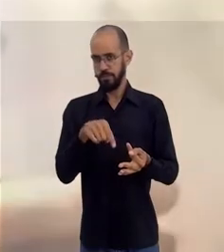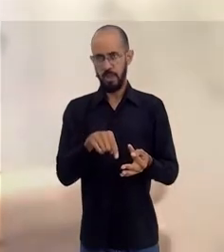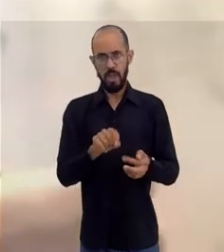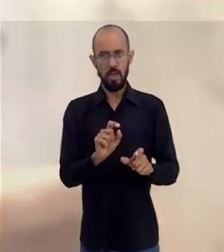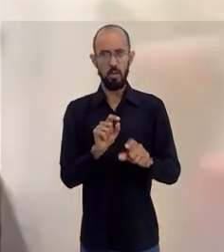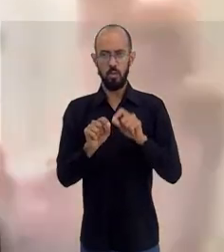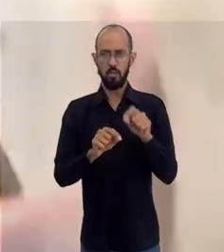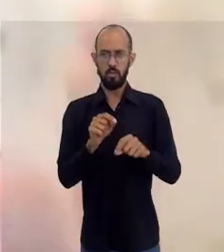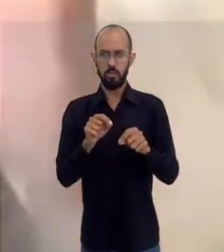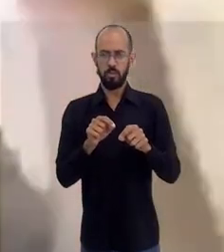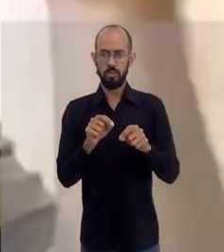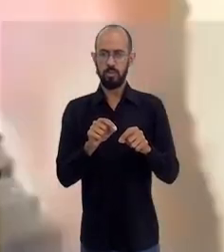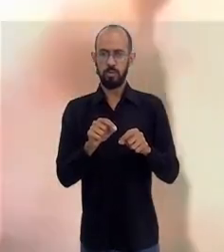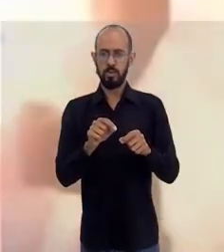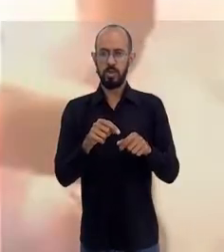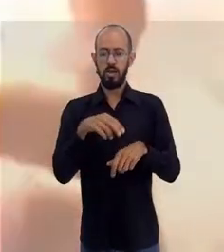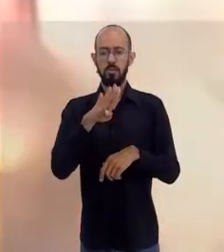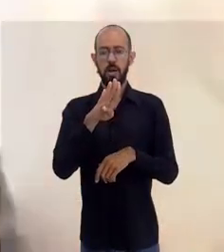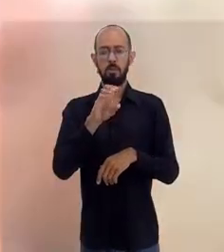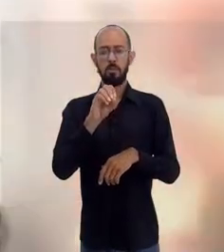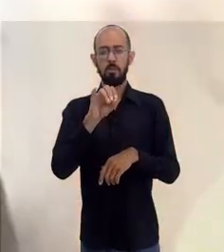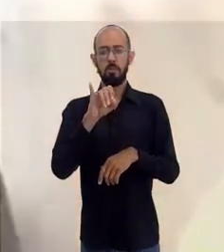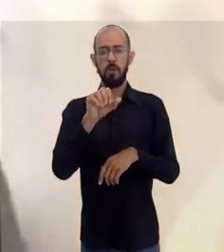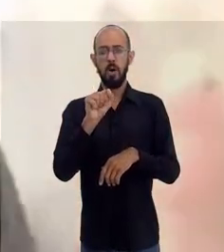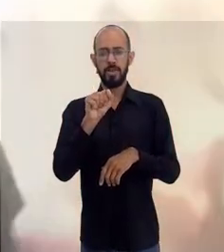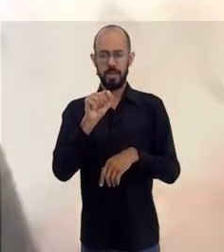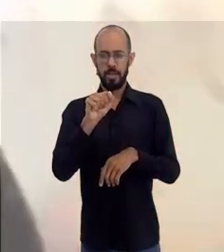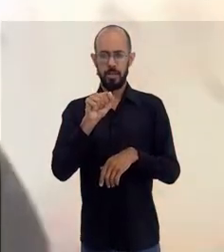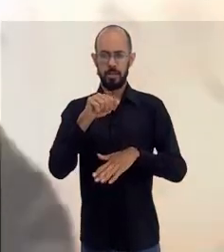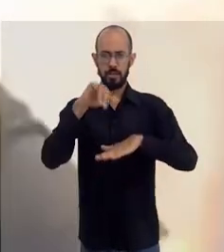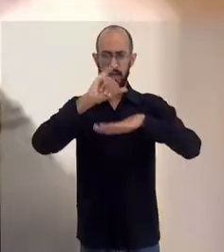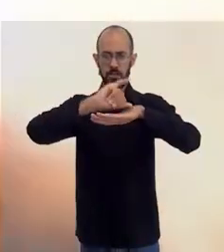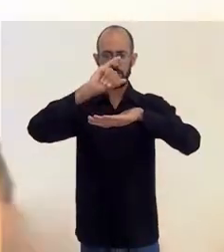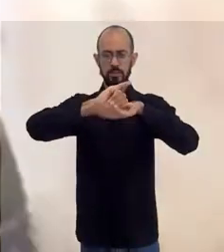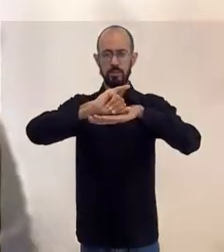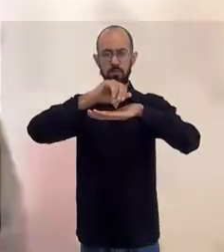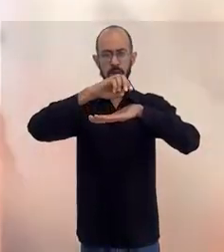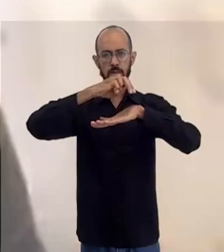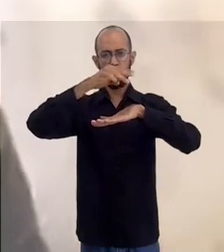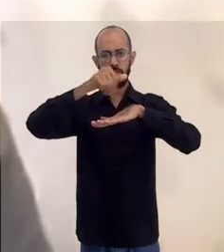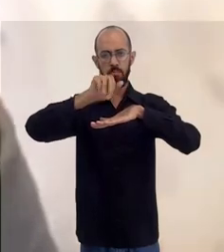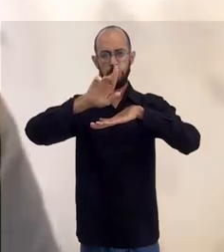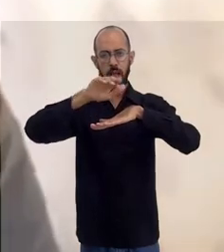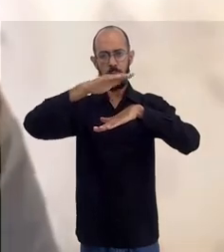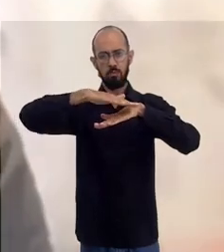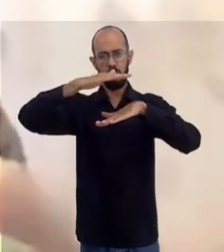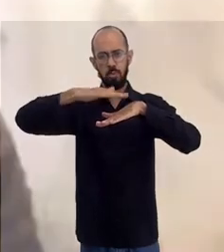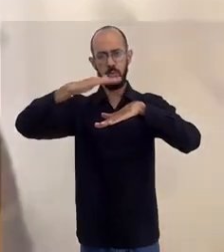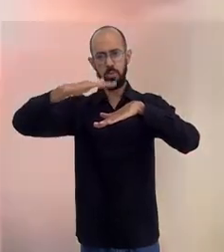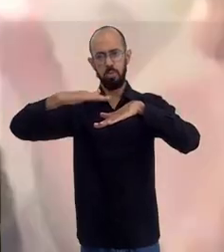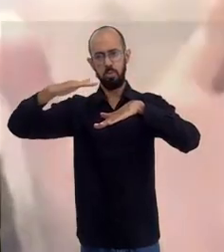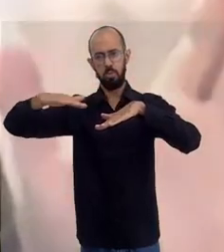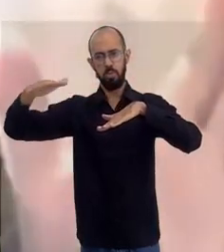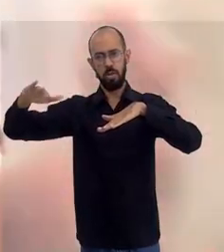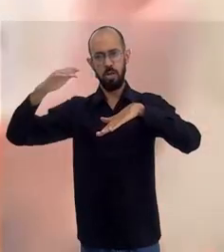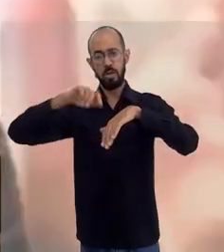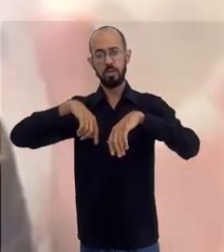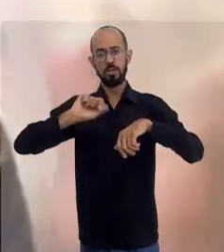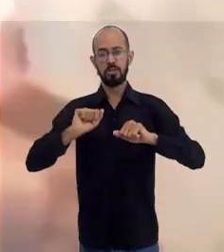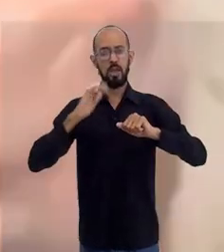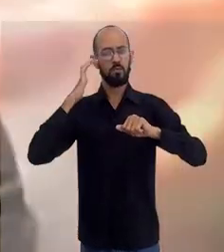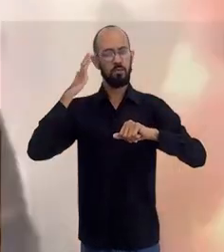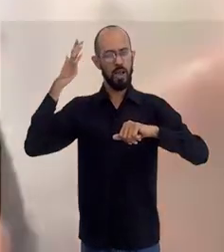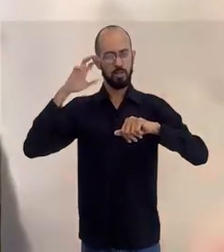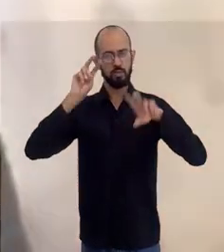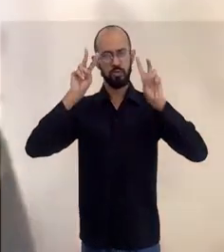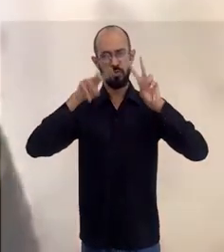ou dando para o nosso mar é uma boia que aparece no meio do oceano que todo mundo quer ficar em cima dela ele é fácil